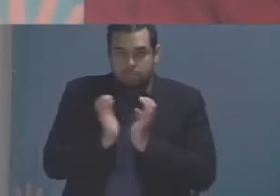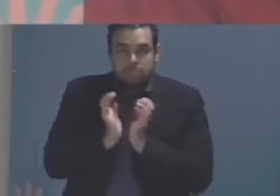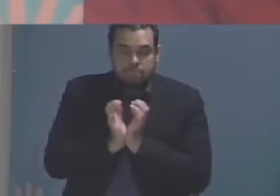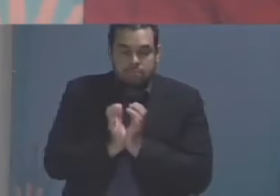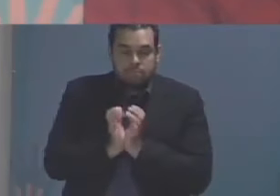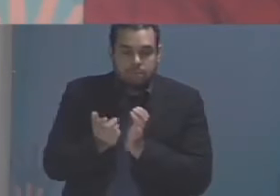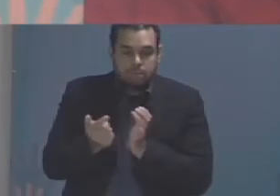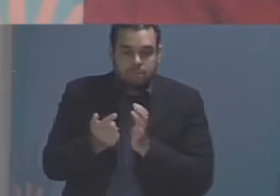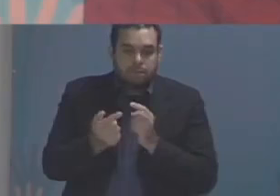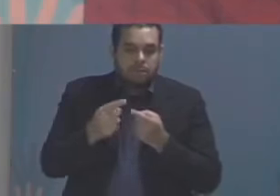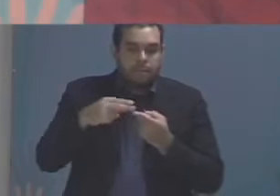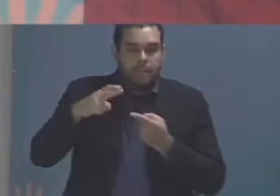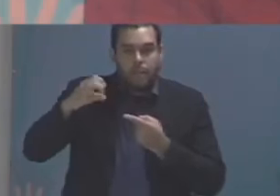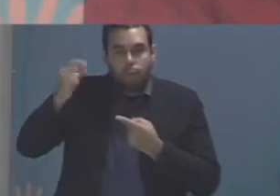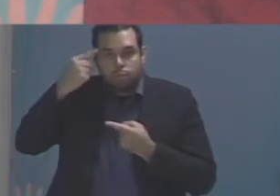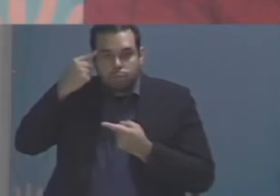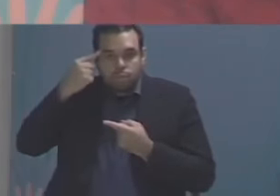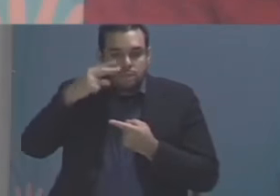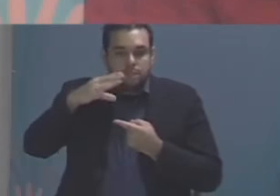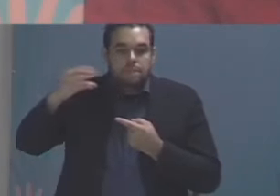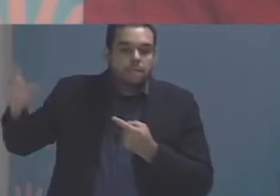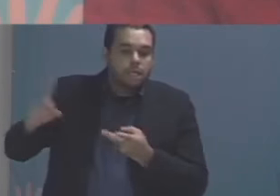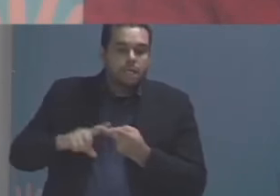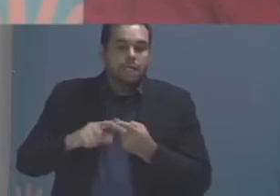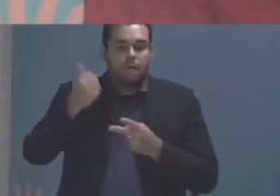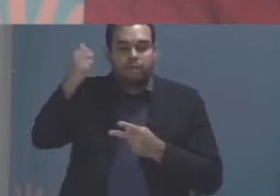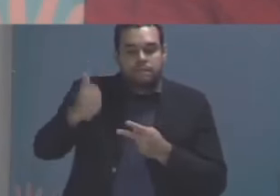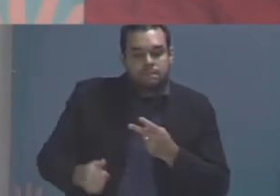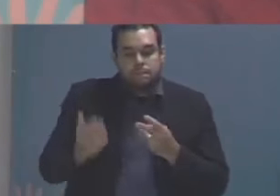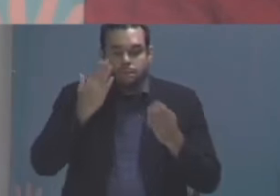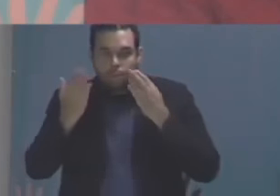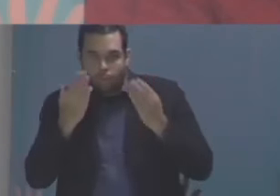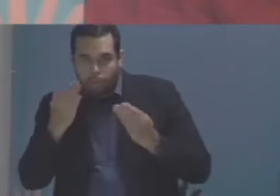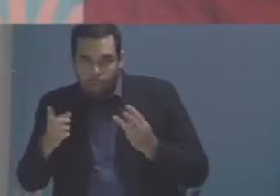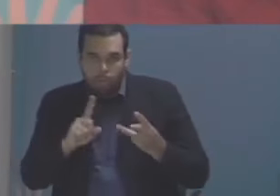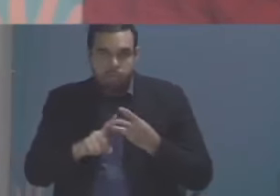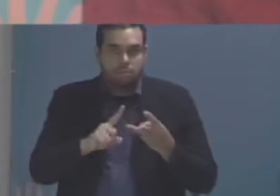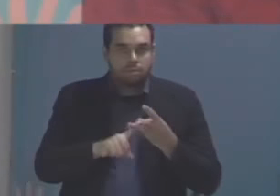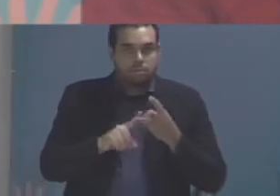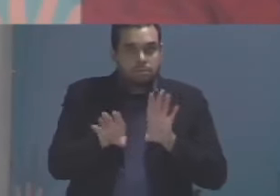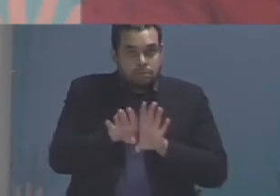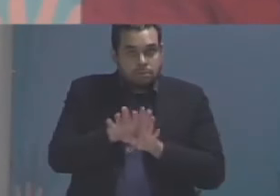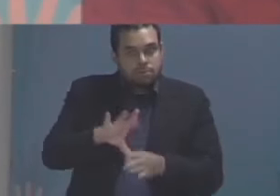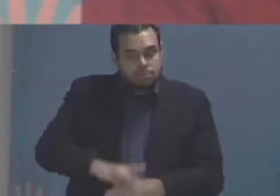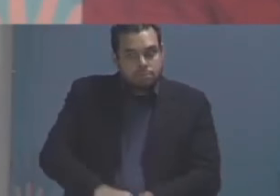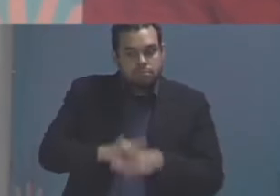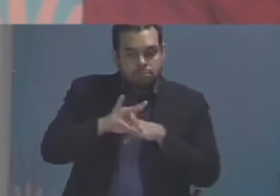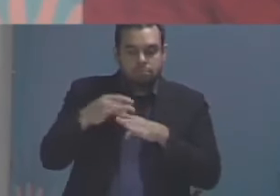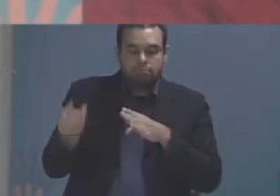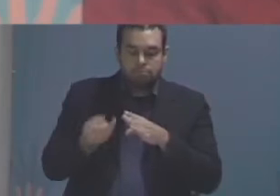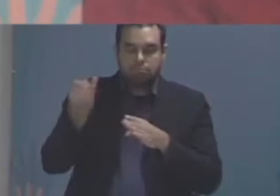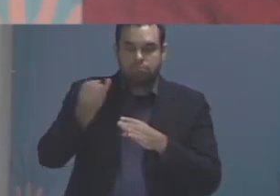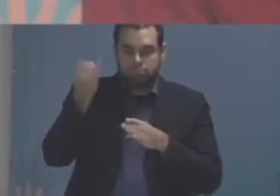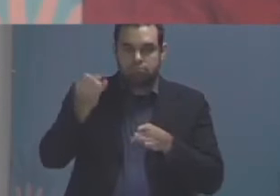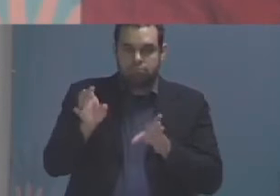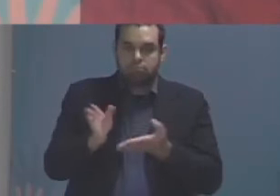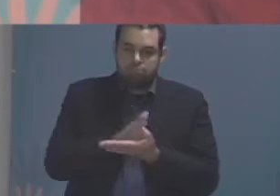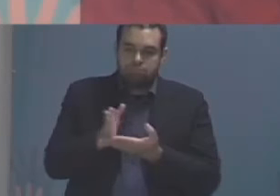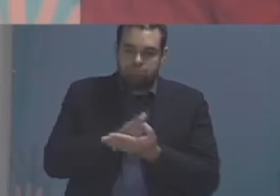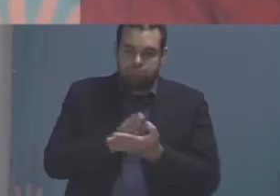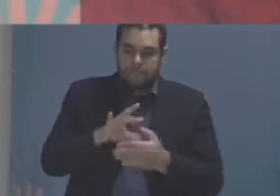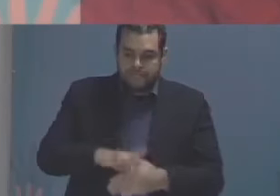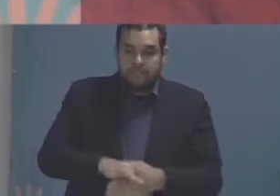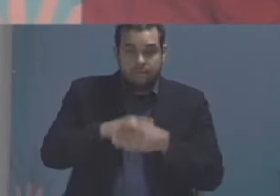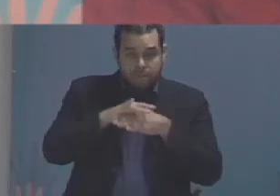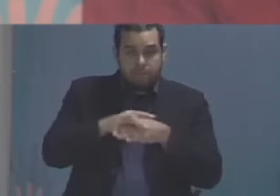do campo das neurociências, da avaliação psicológica, inclusive lideranças importantes. Aliás, inclusive lideranças